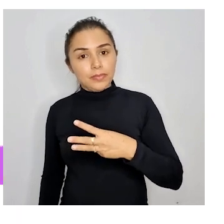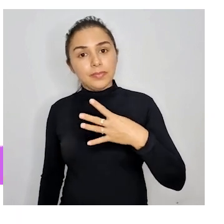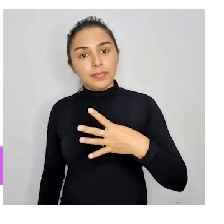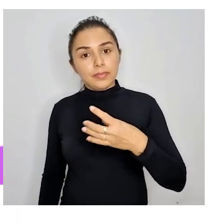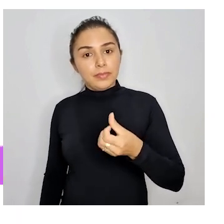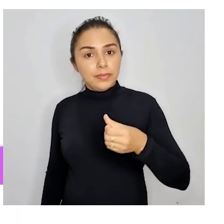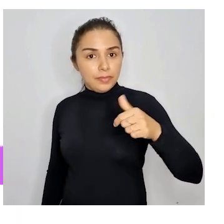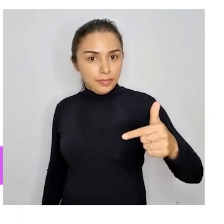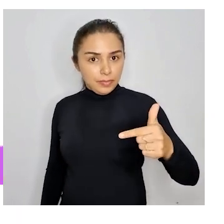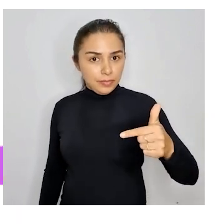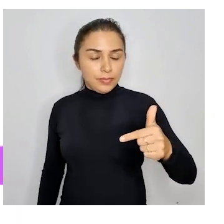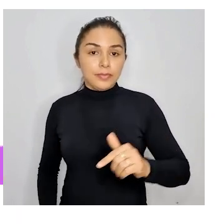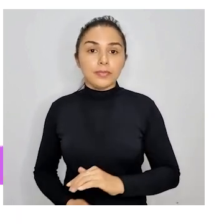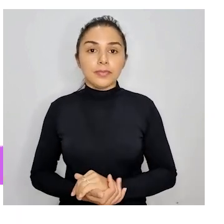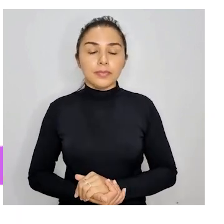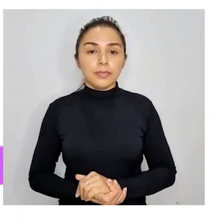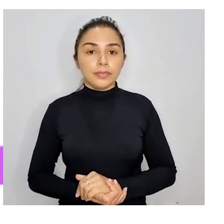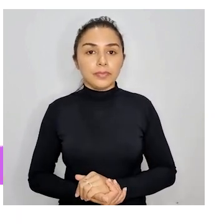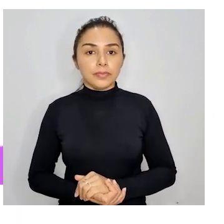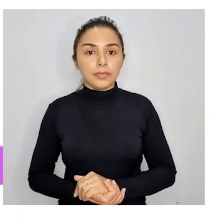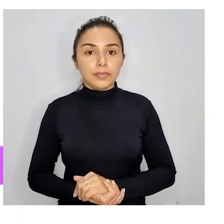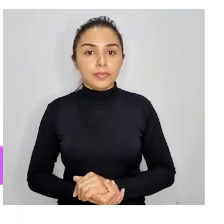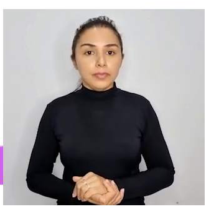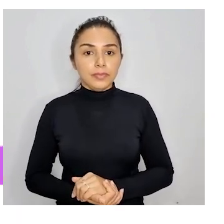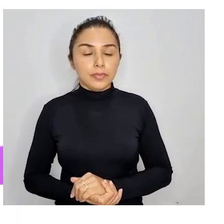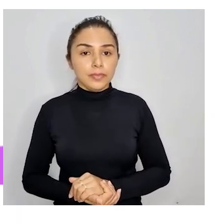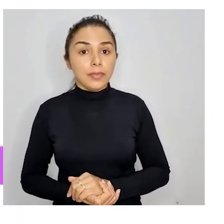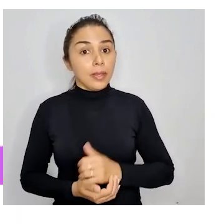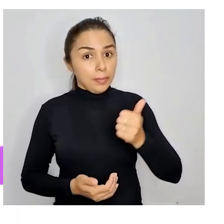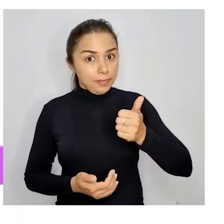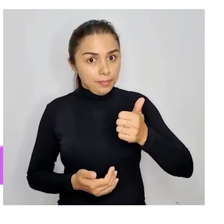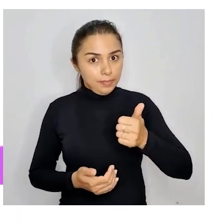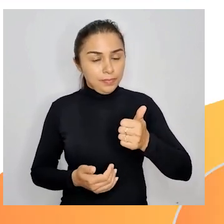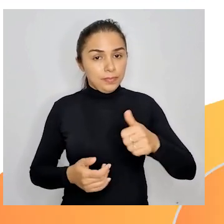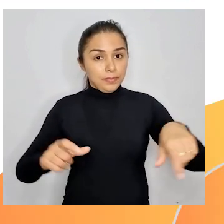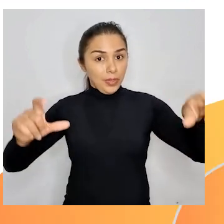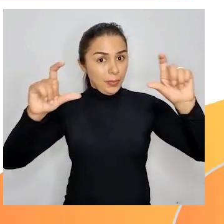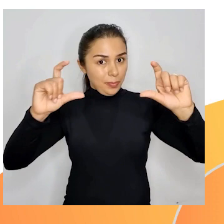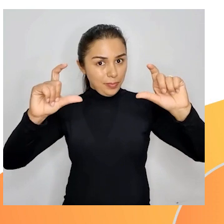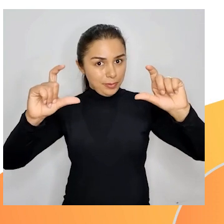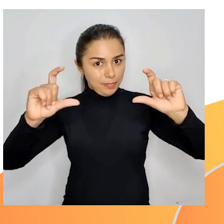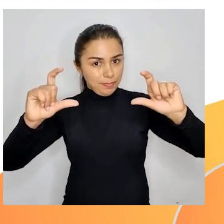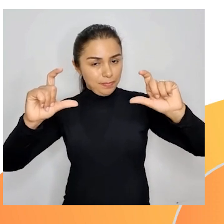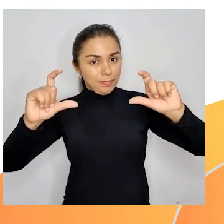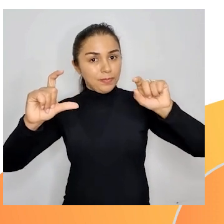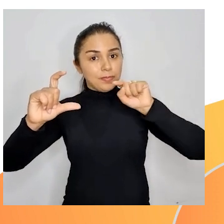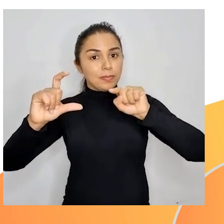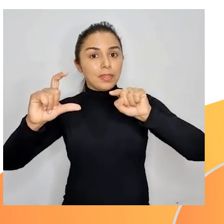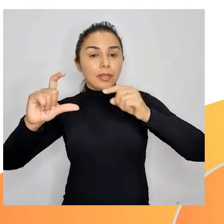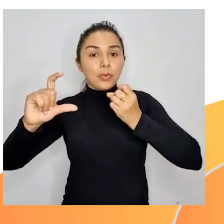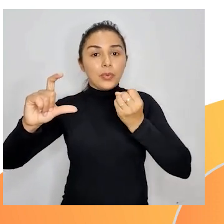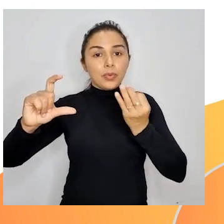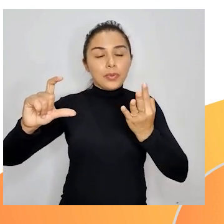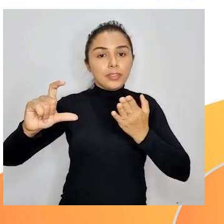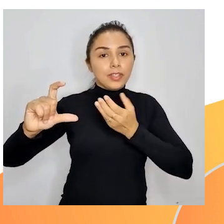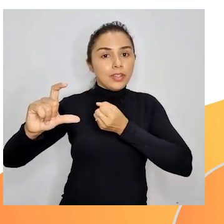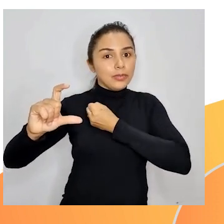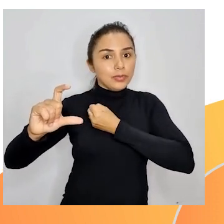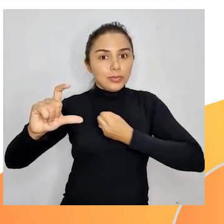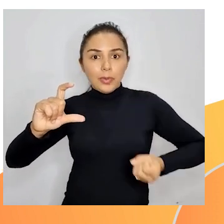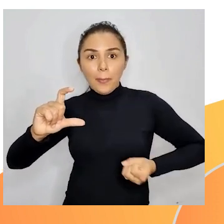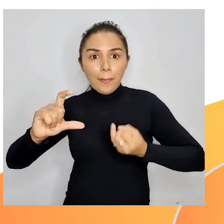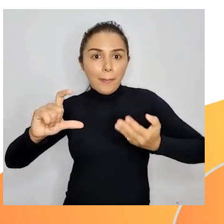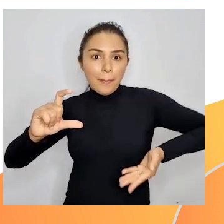3.462. Nós temos aqui, então, o minuendo maior do que o subtraindo. Essa conta, então, é perfeitamente possível de